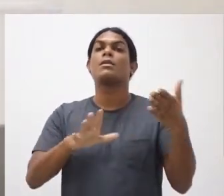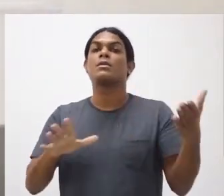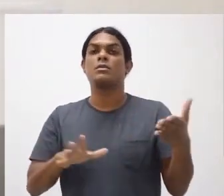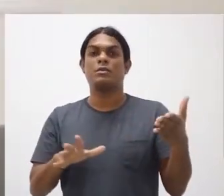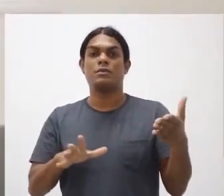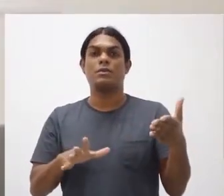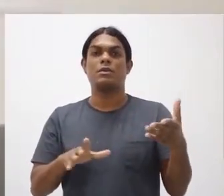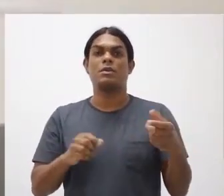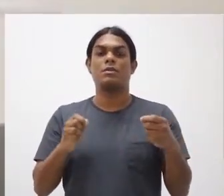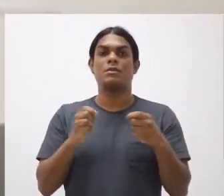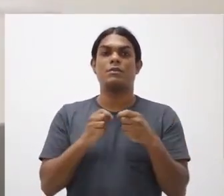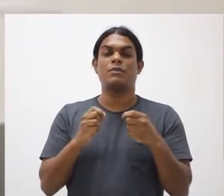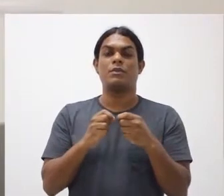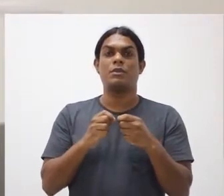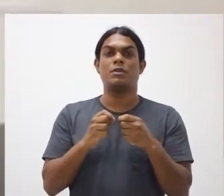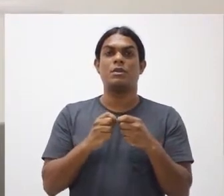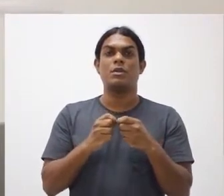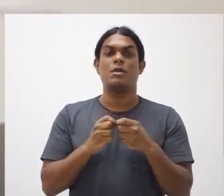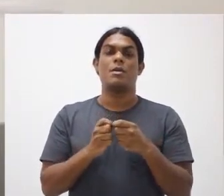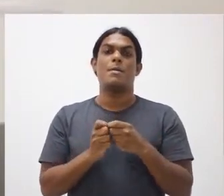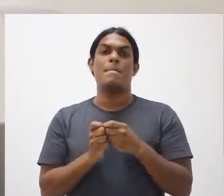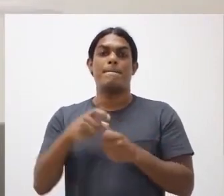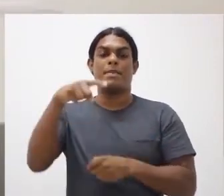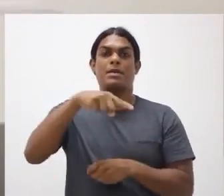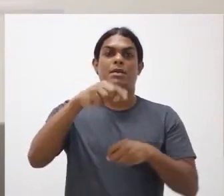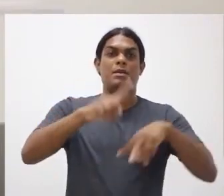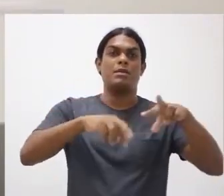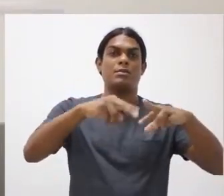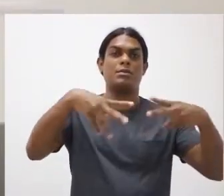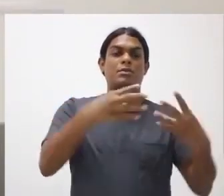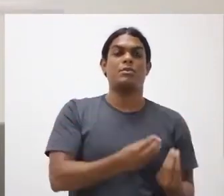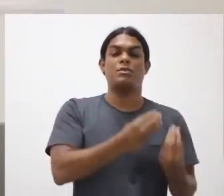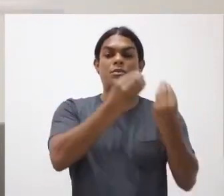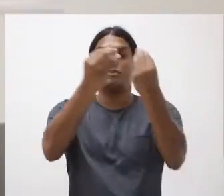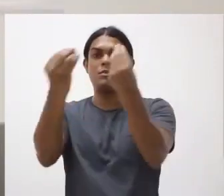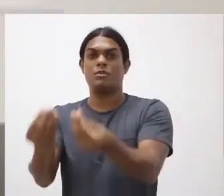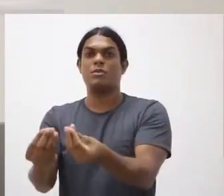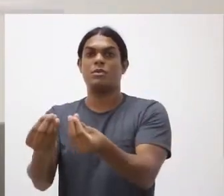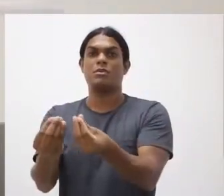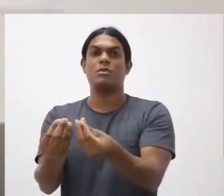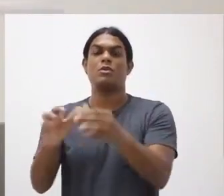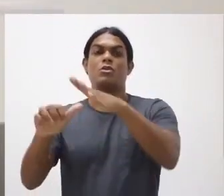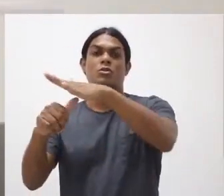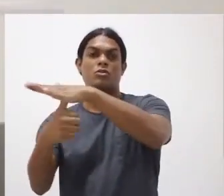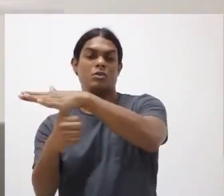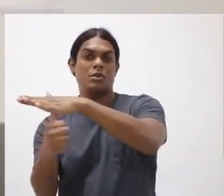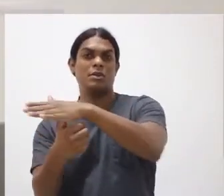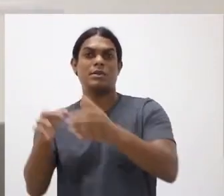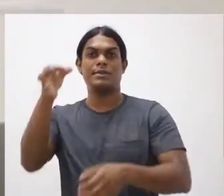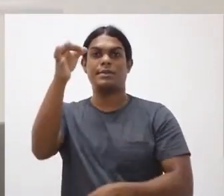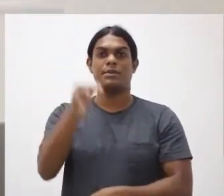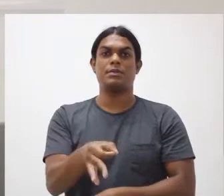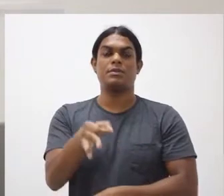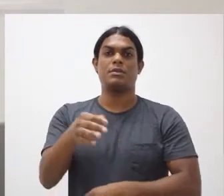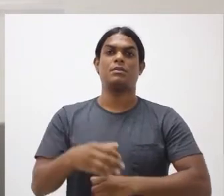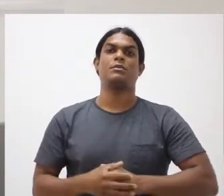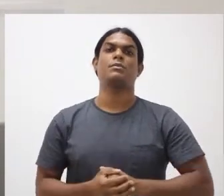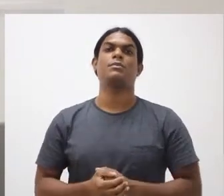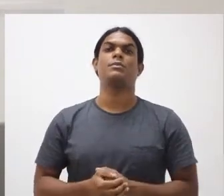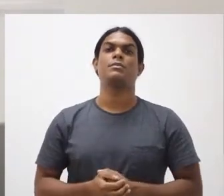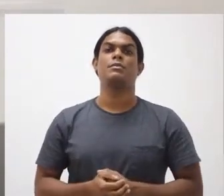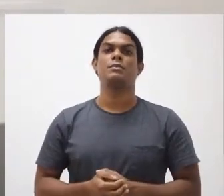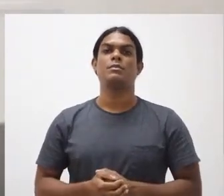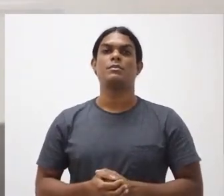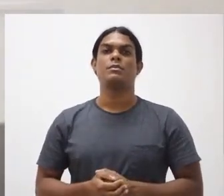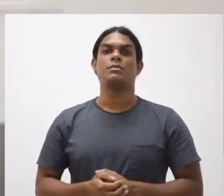que é agrupada para garantir que os produtos sejam levados até o ponto de consumo, até o local onde esteja o